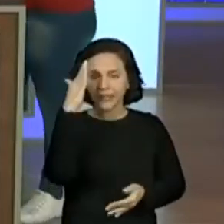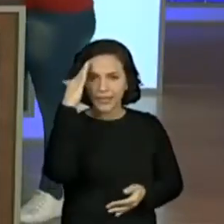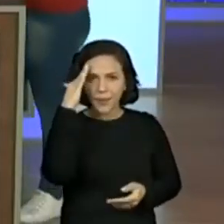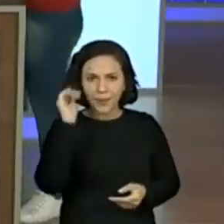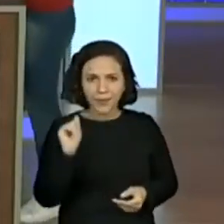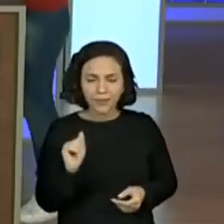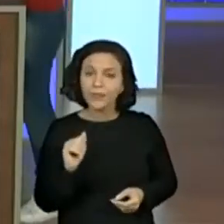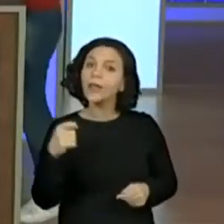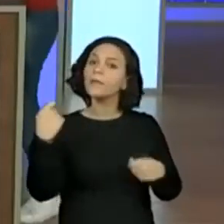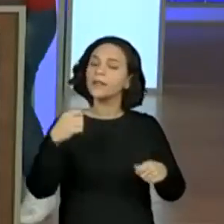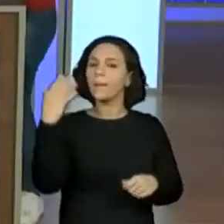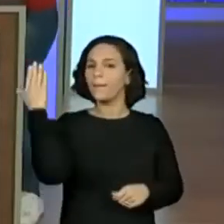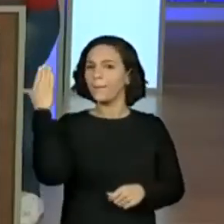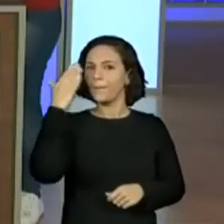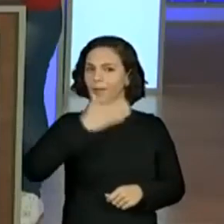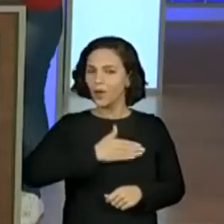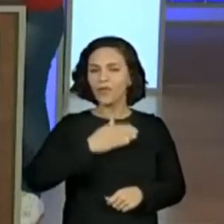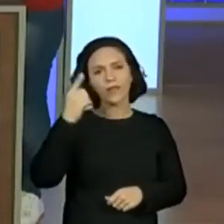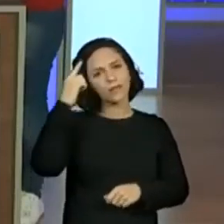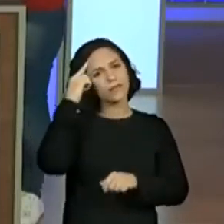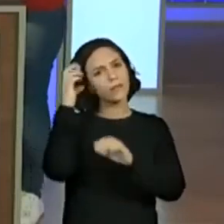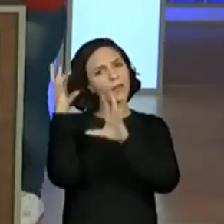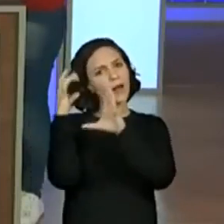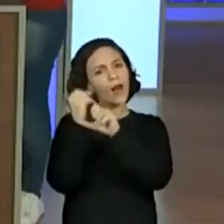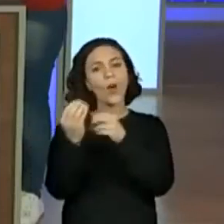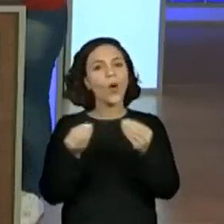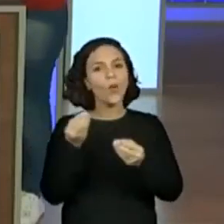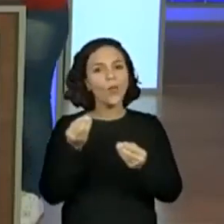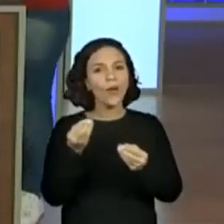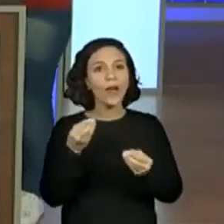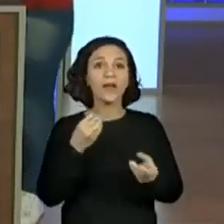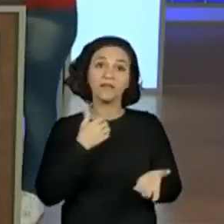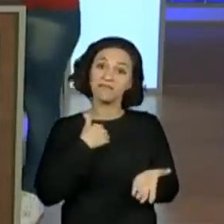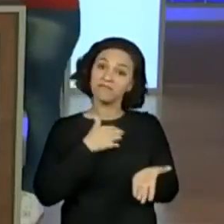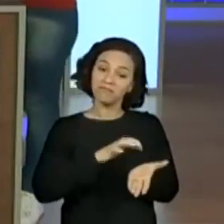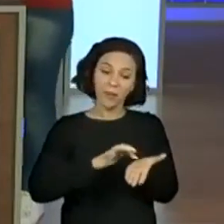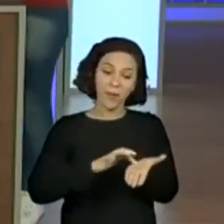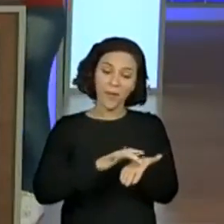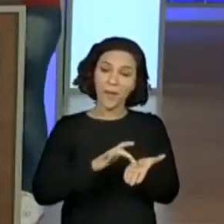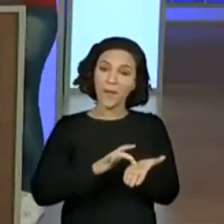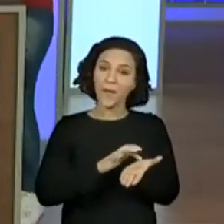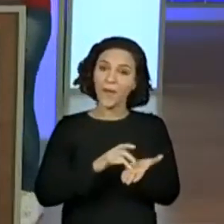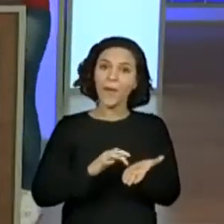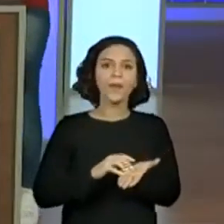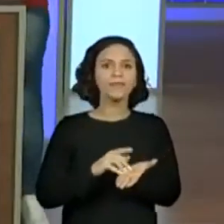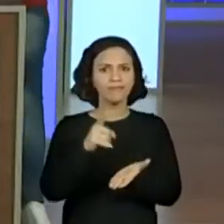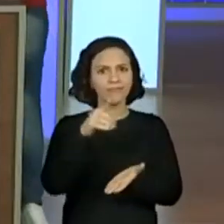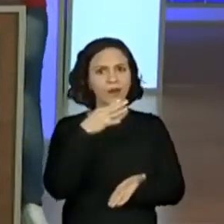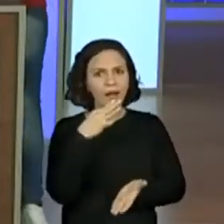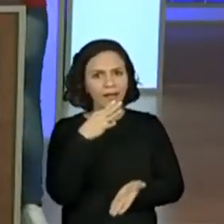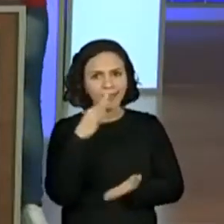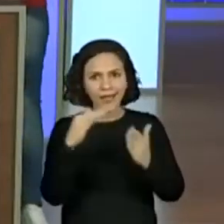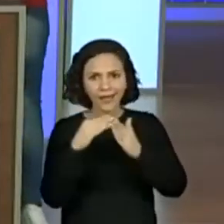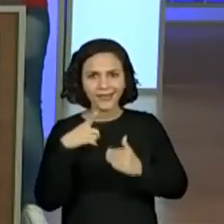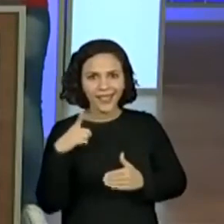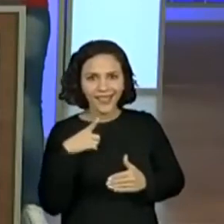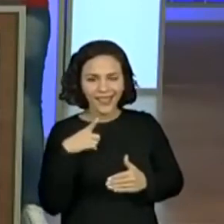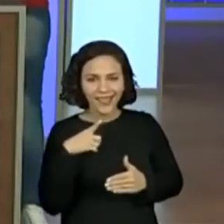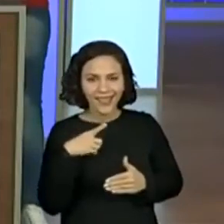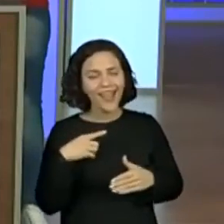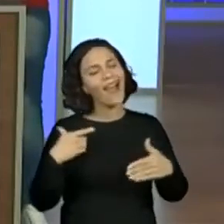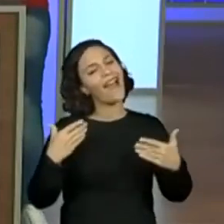vamos comprovar aí esse nosso cálculo mental por meio desse instrumento aqui, que muitos de vocês têm em casa, que é a